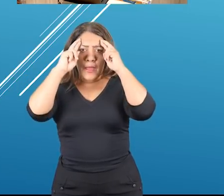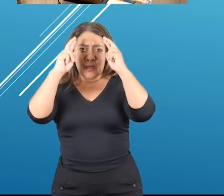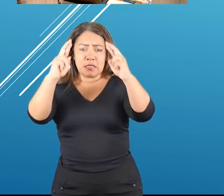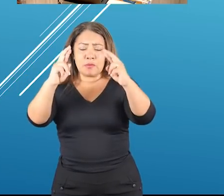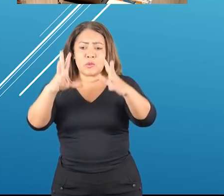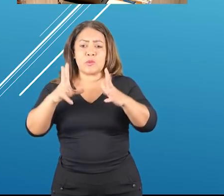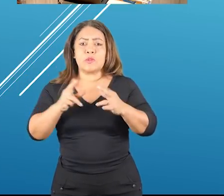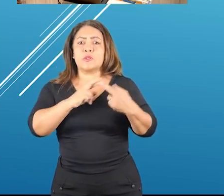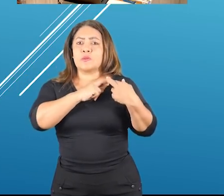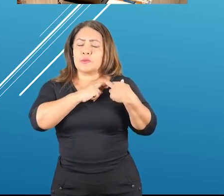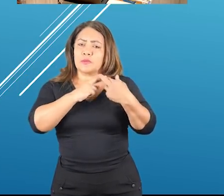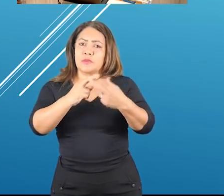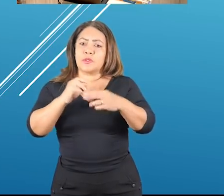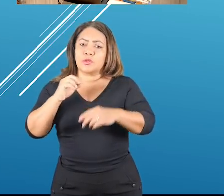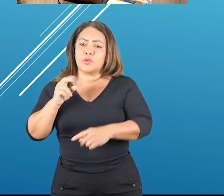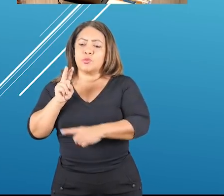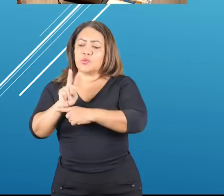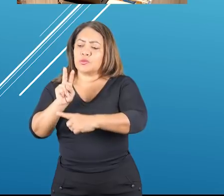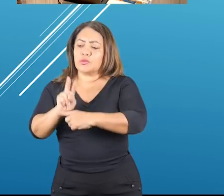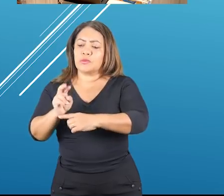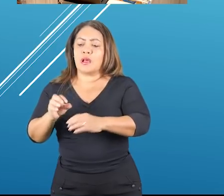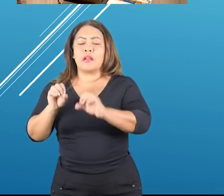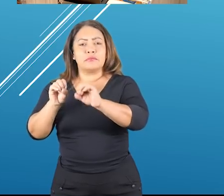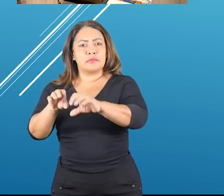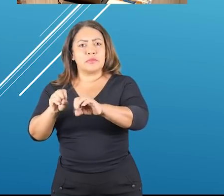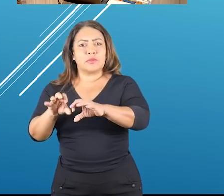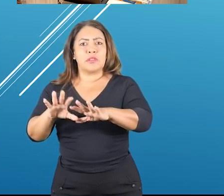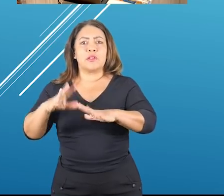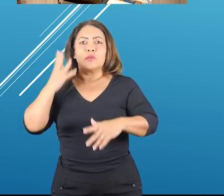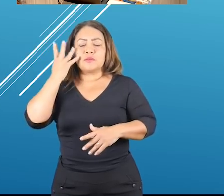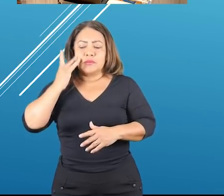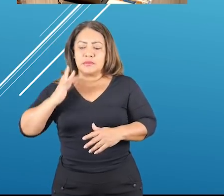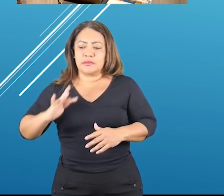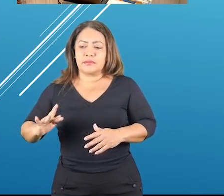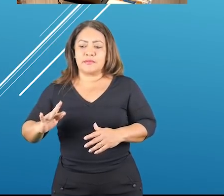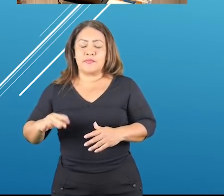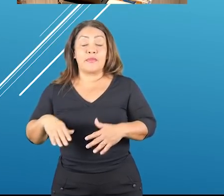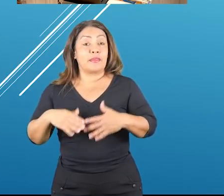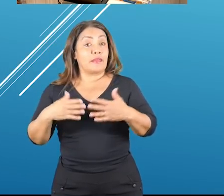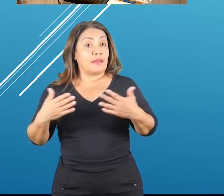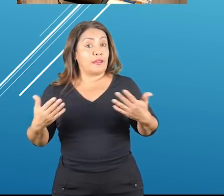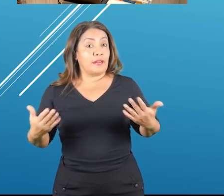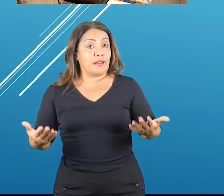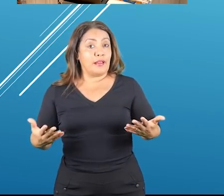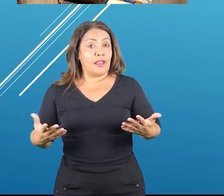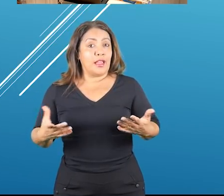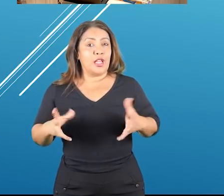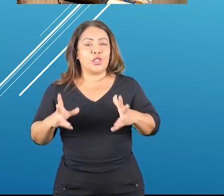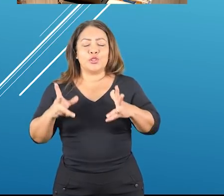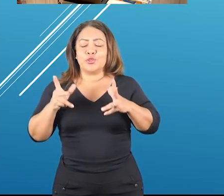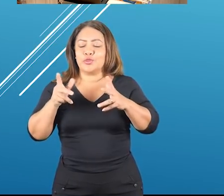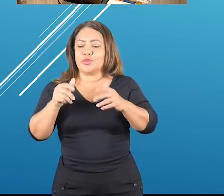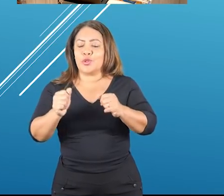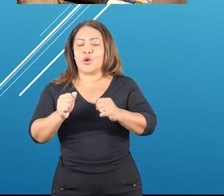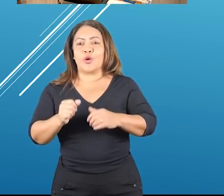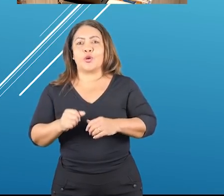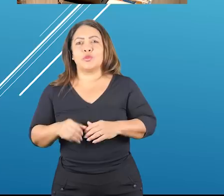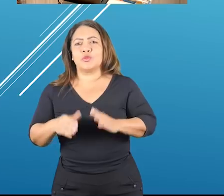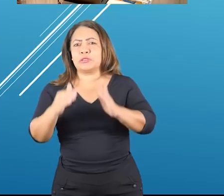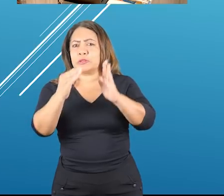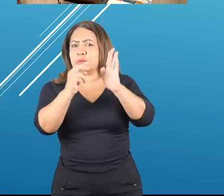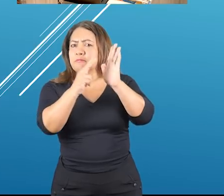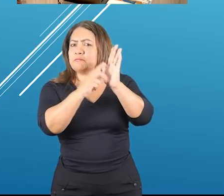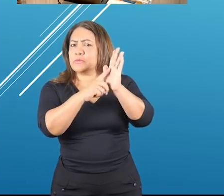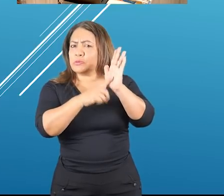responsabilidade do cuidado e da educação das crianças. E aí, então, considerando esses aspectos